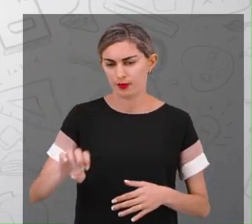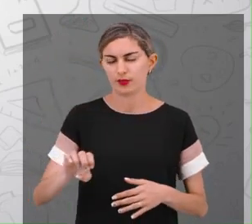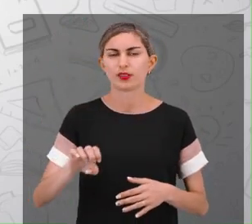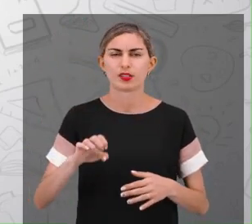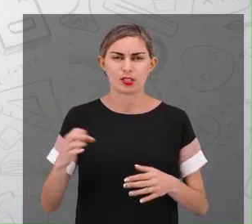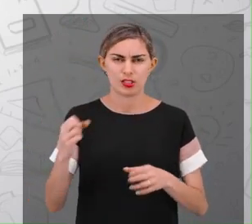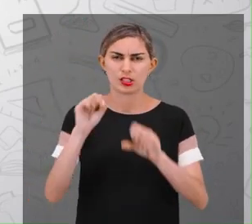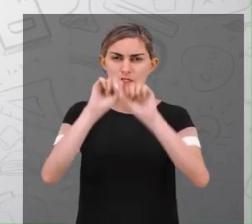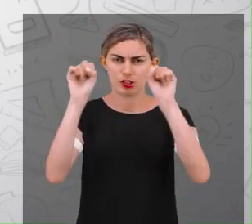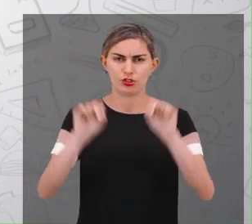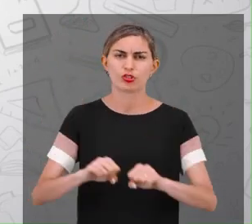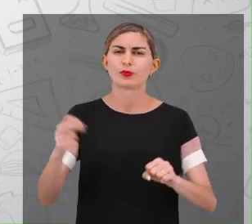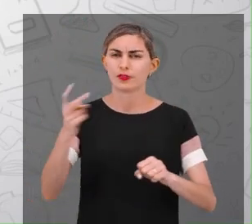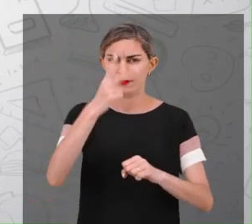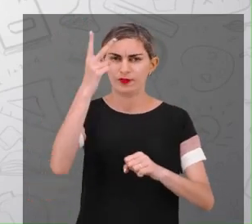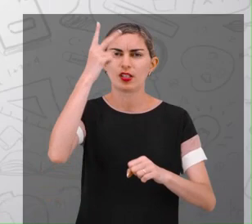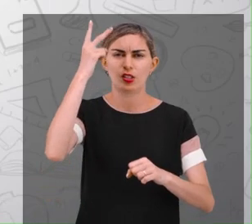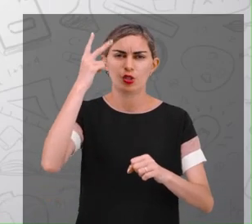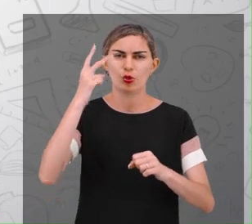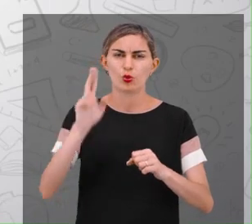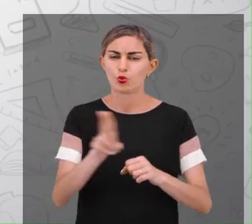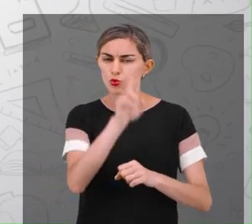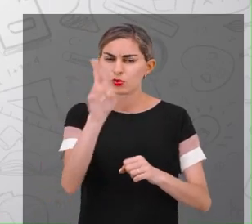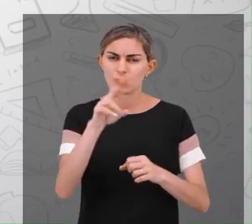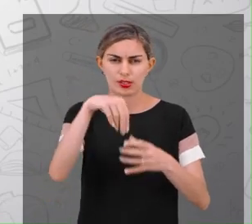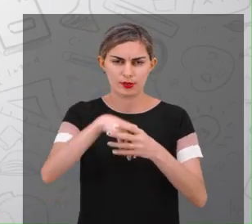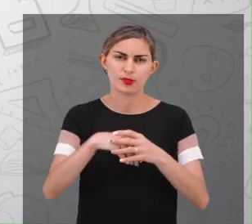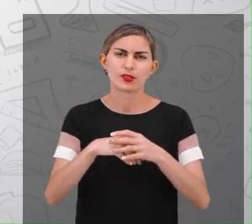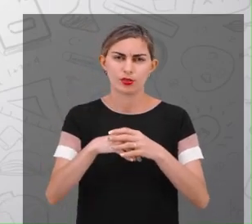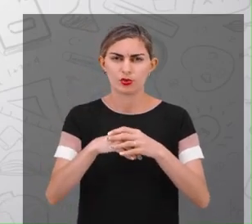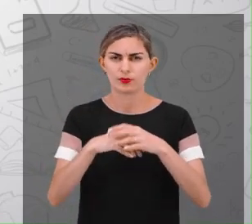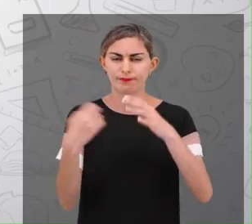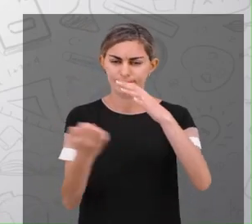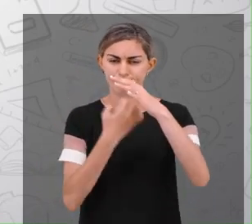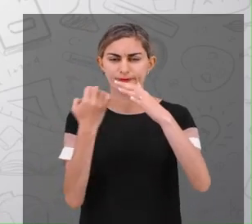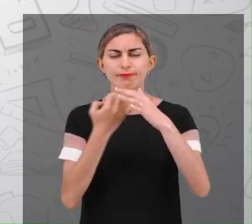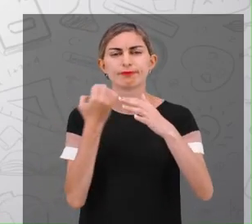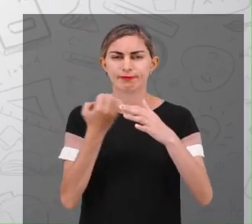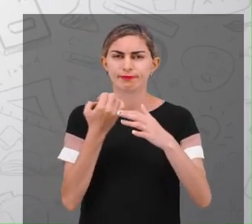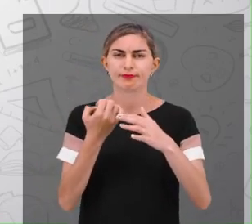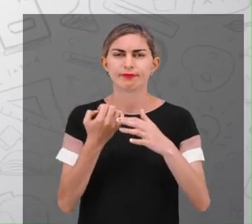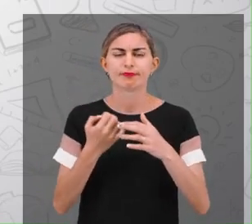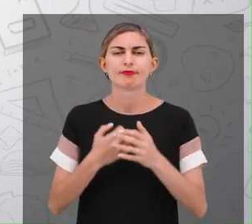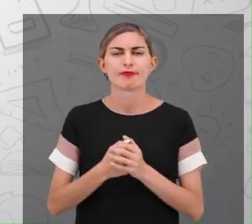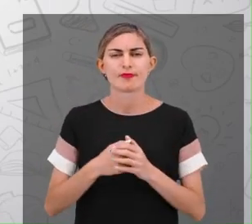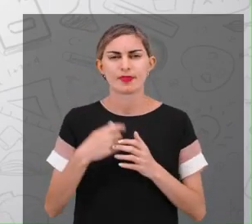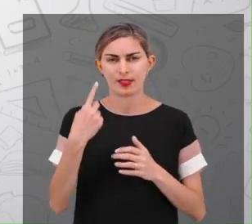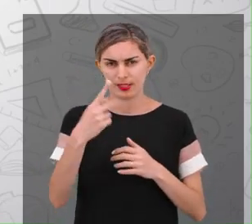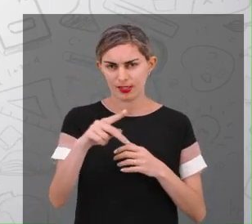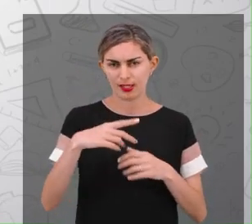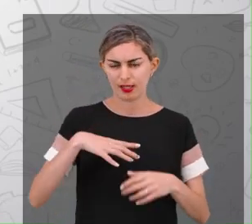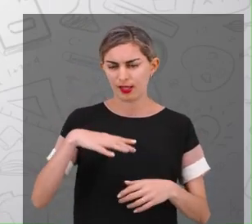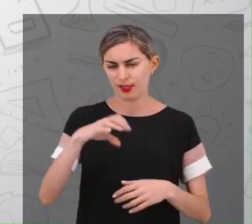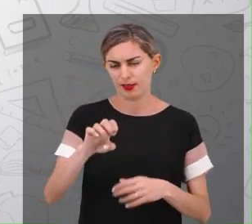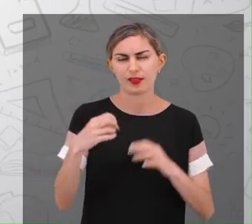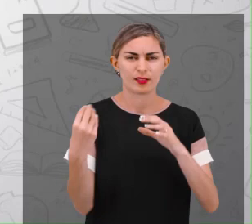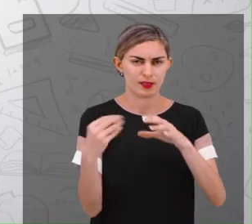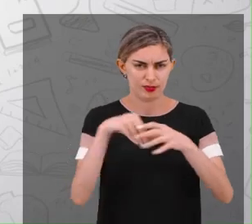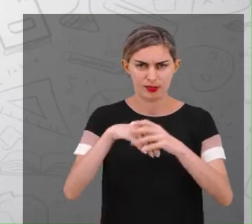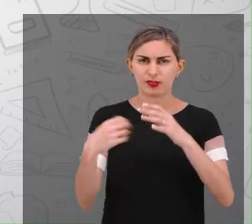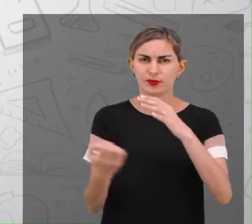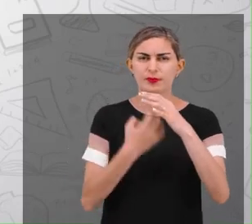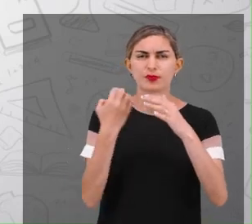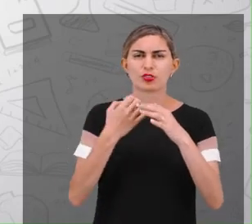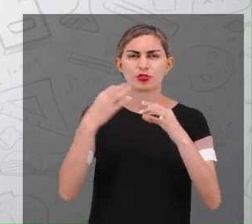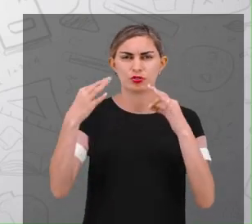valores adquiridos e utilizados por uma organização. A função dos recursos humanos, por sua vez, no que tange a ética de uma empresa,